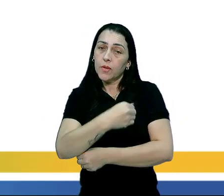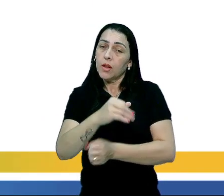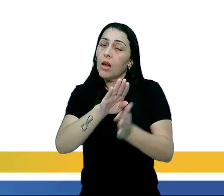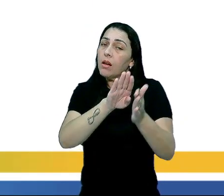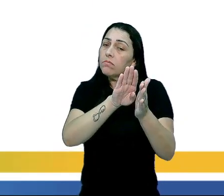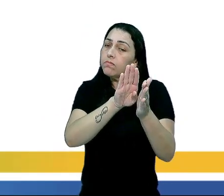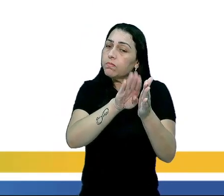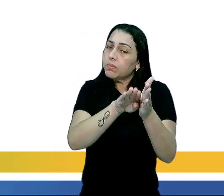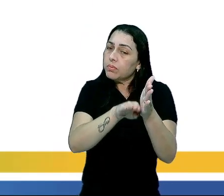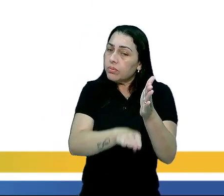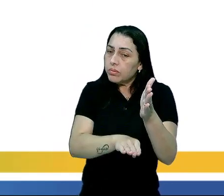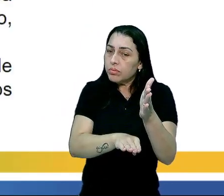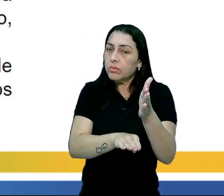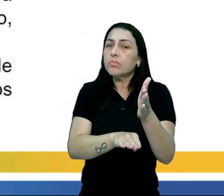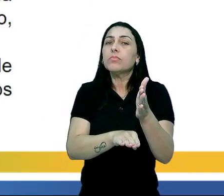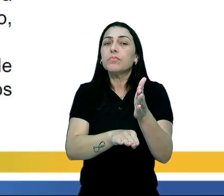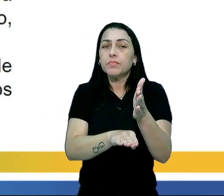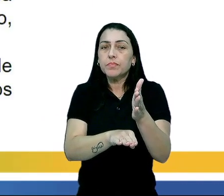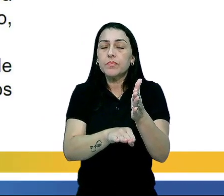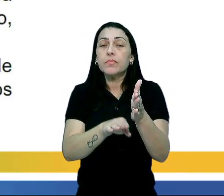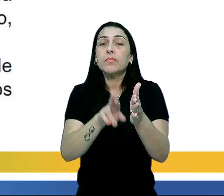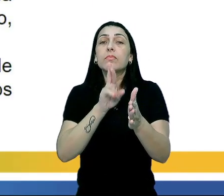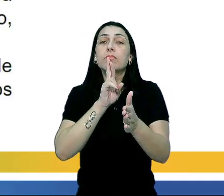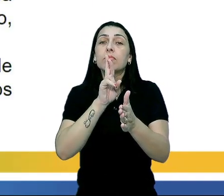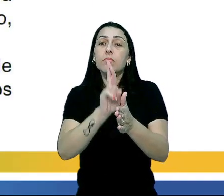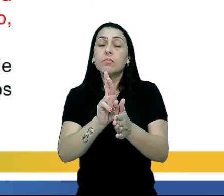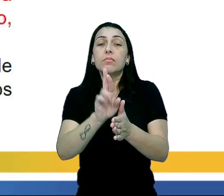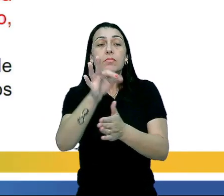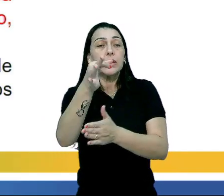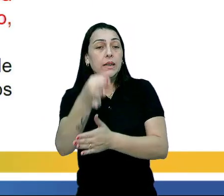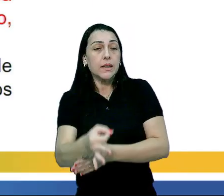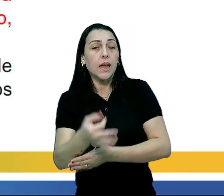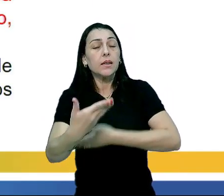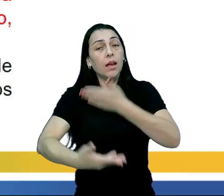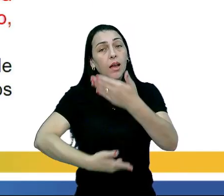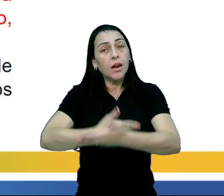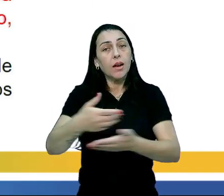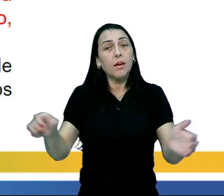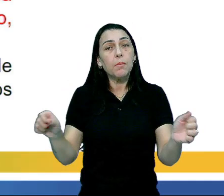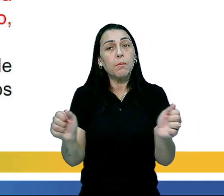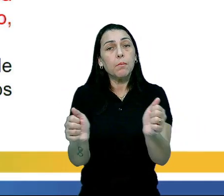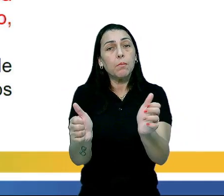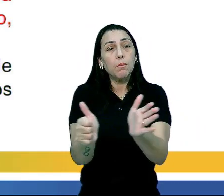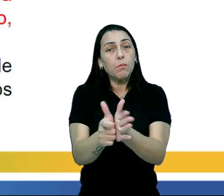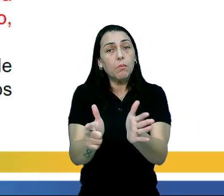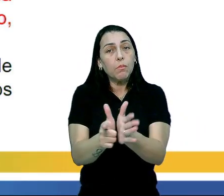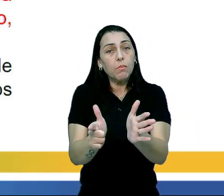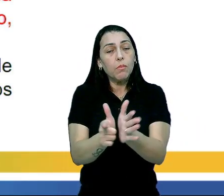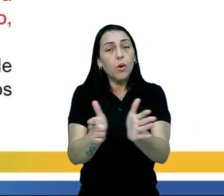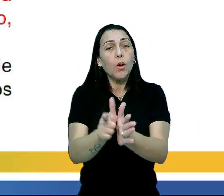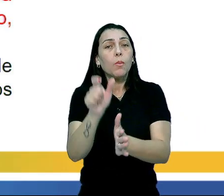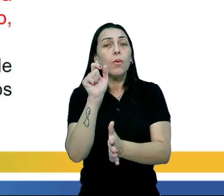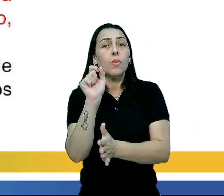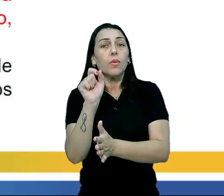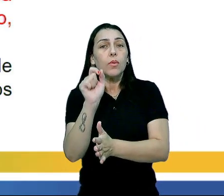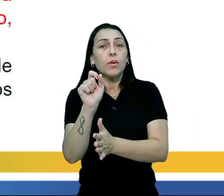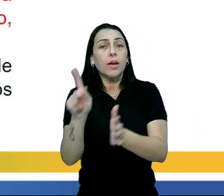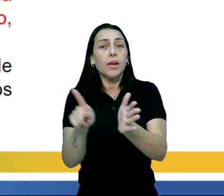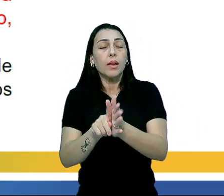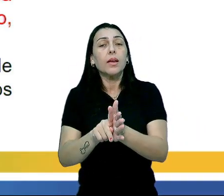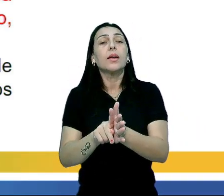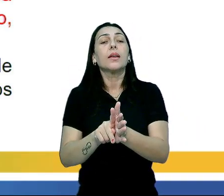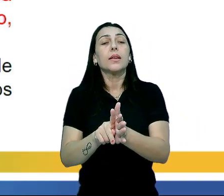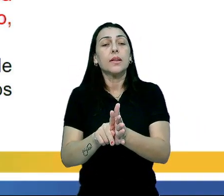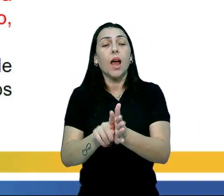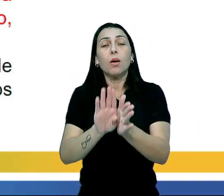vai reduzindo. Então, a informação está relacionada aqui, como eu falei anteriormente, à redução